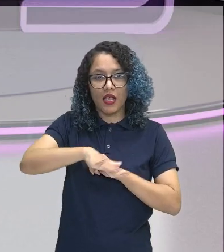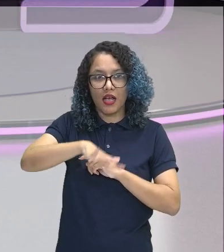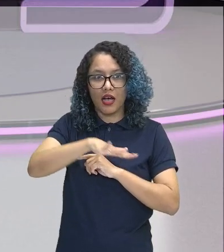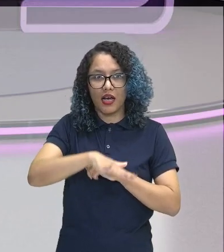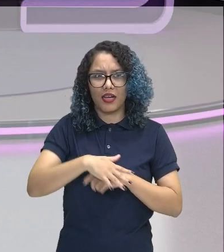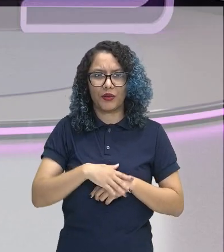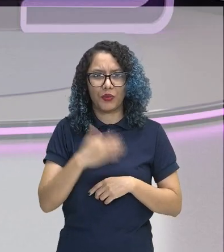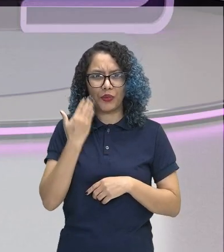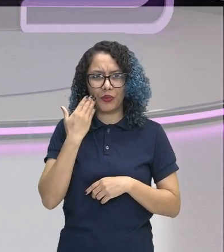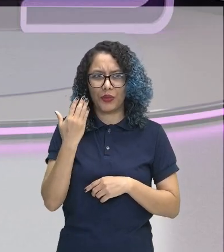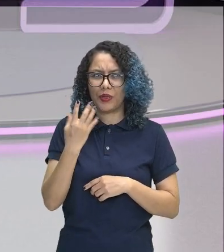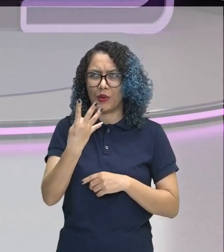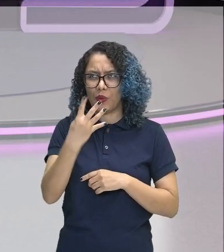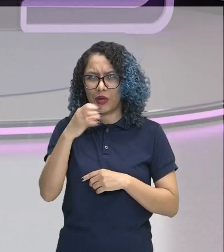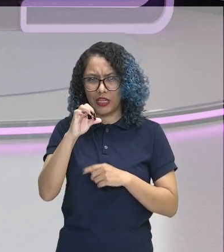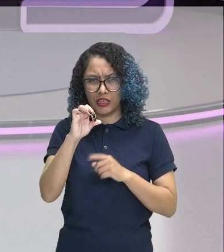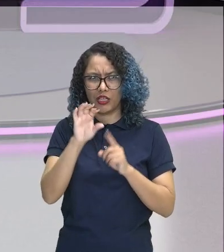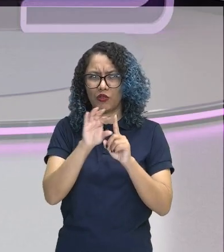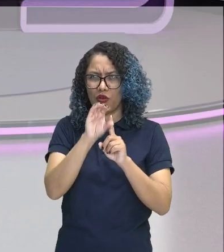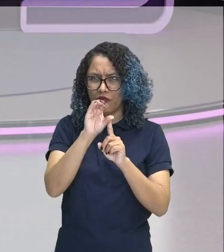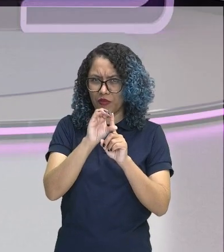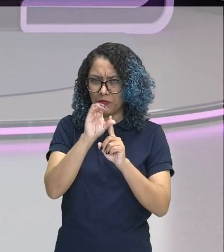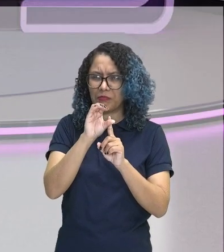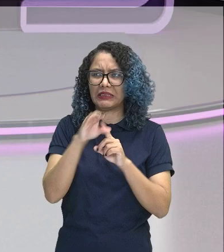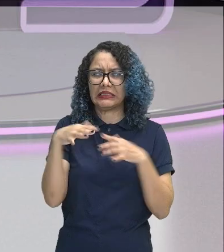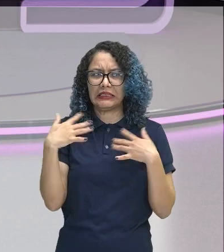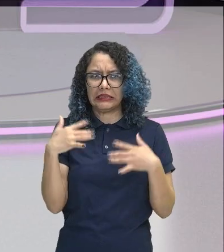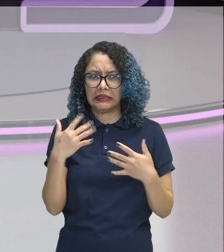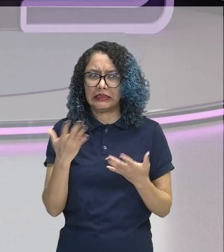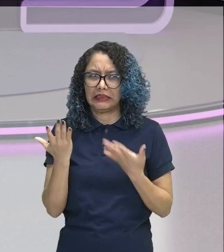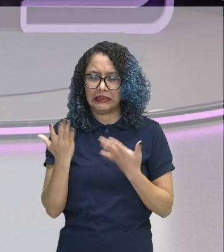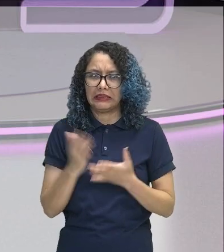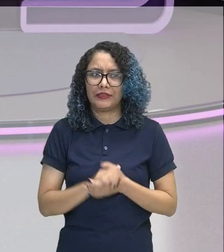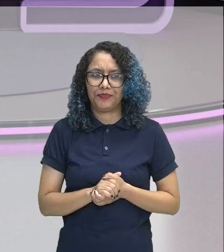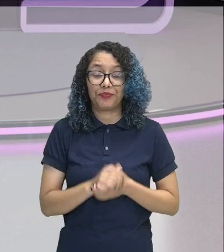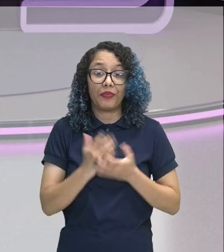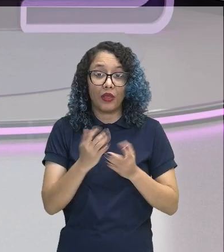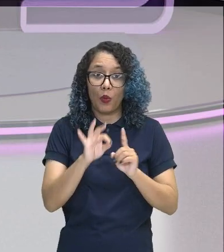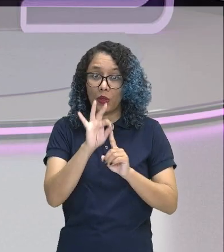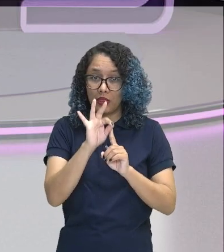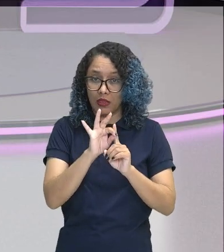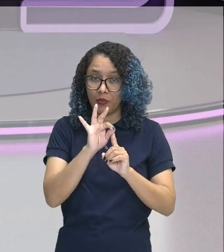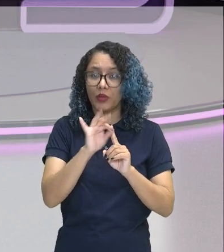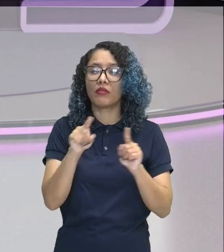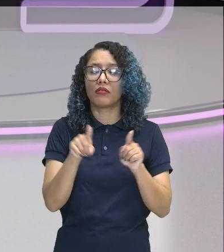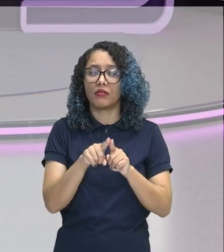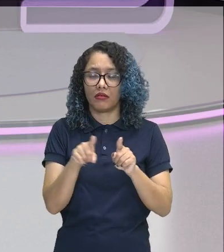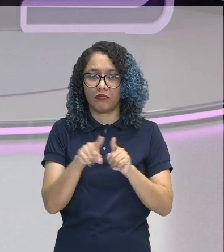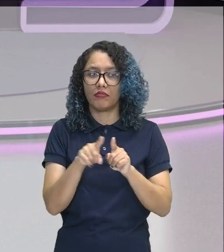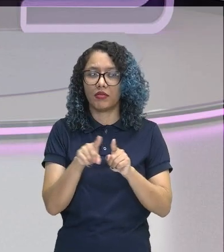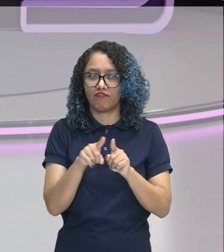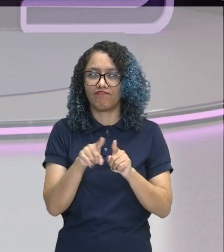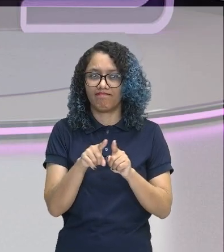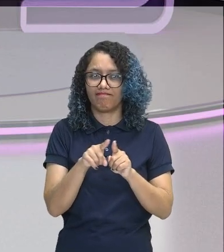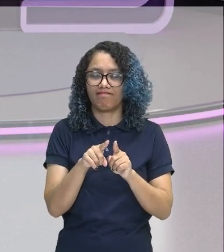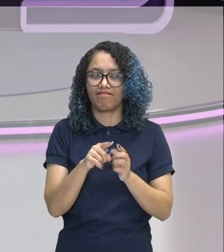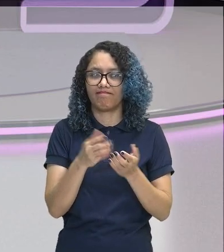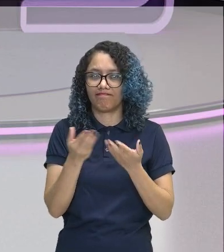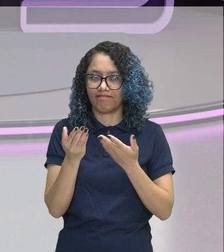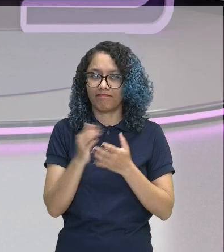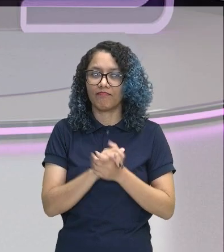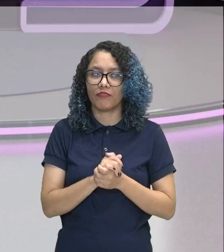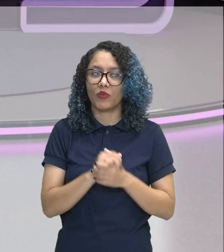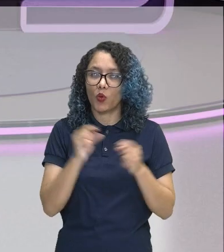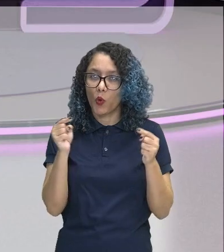Senhora, 49 graus está marcando aí, ó. Bom, a temperatura, ó, também, né, nós podemos dizer